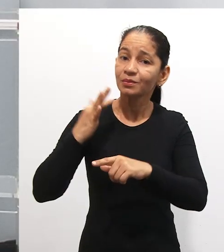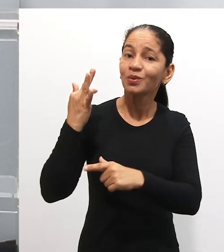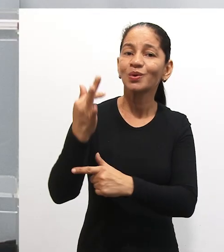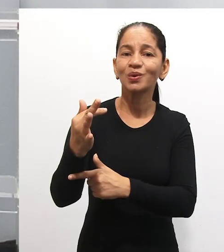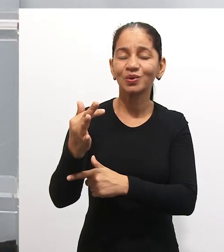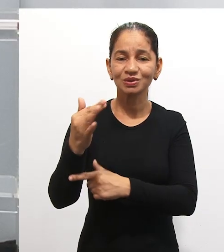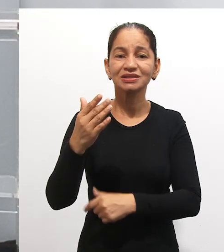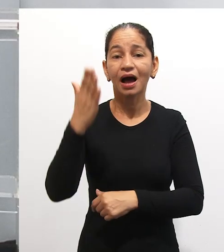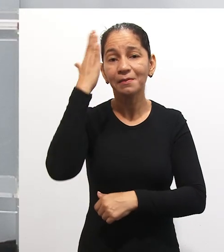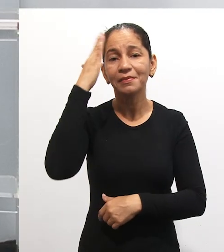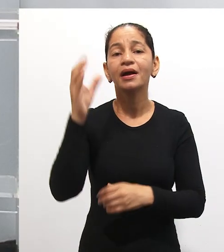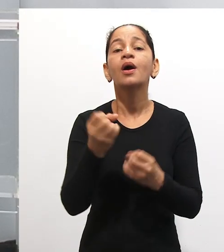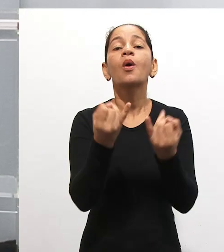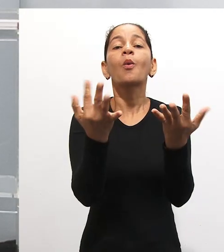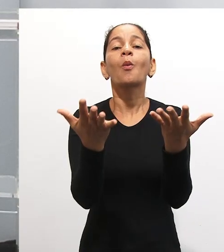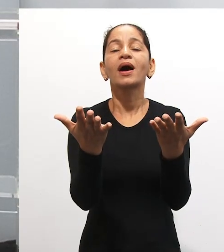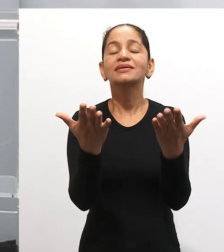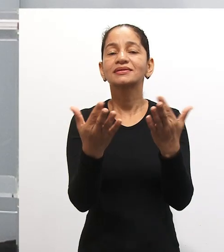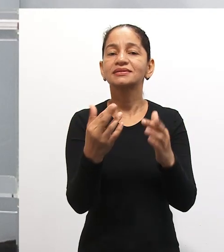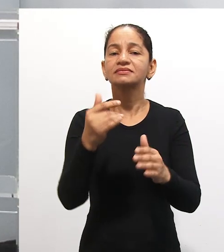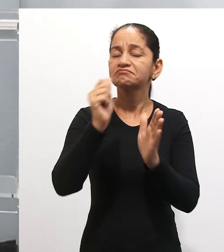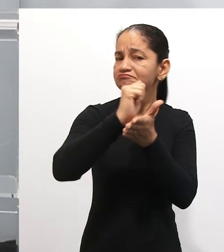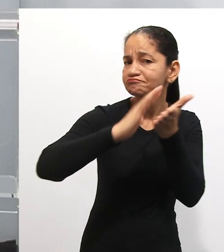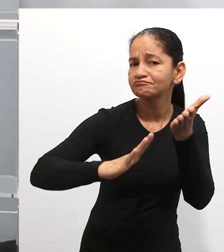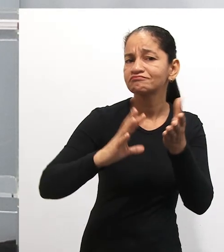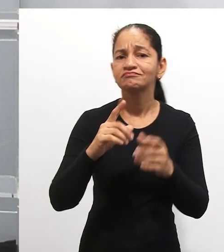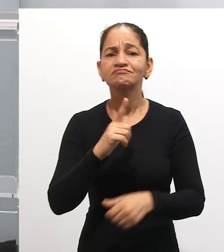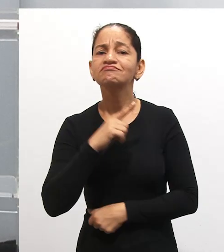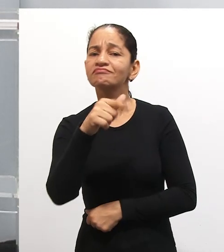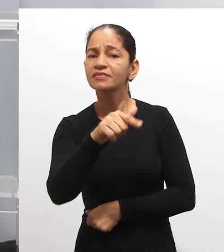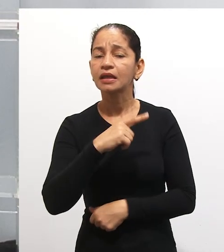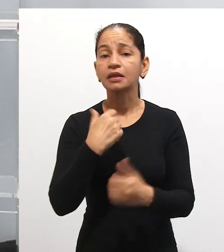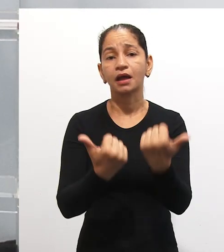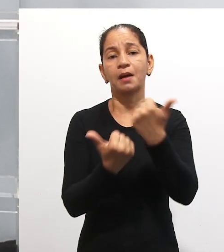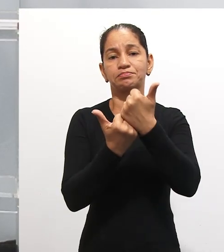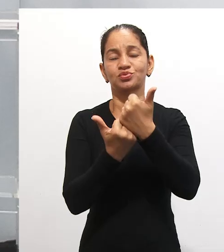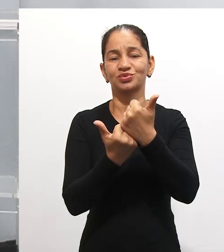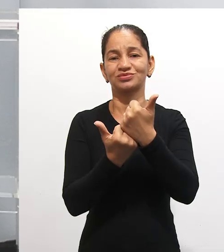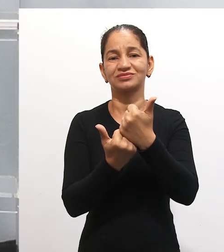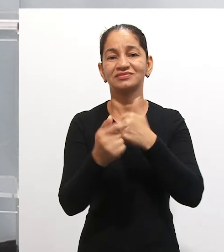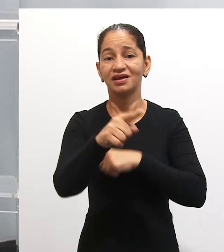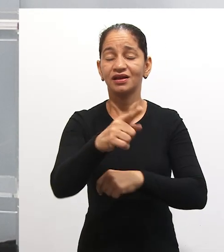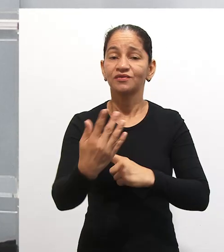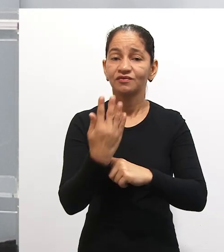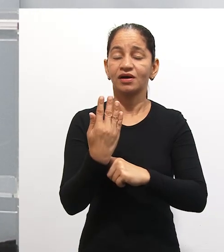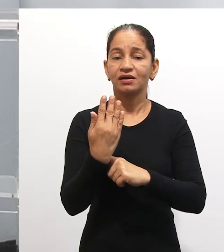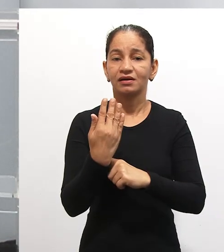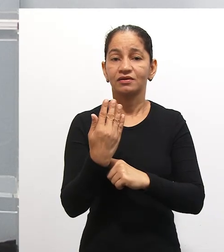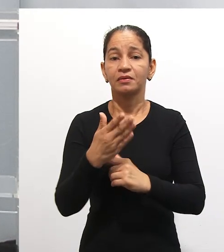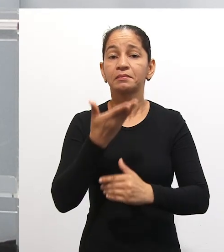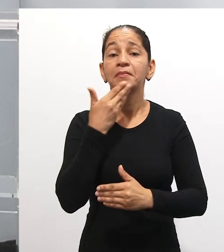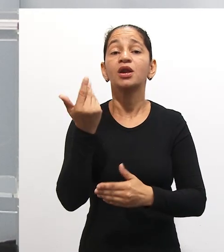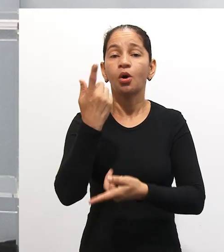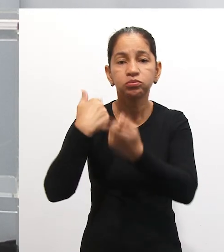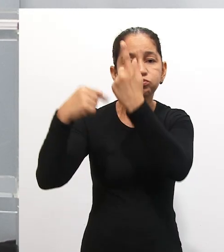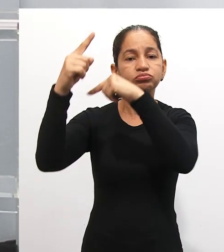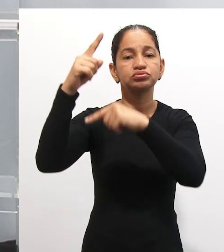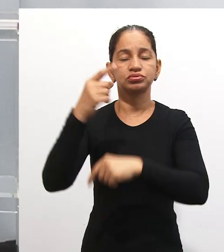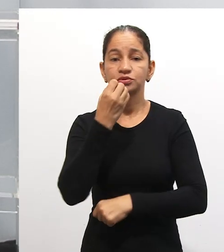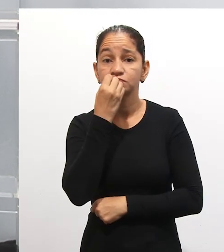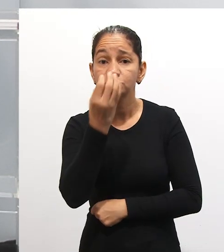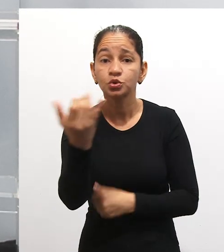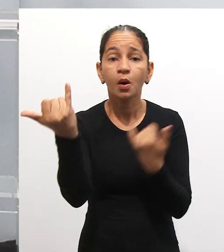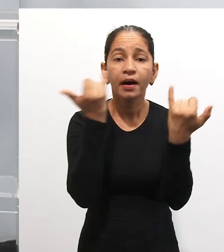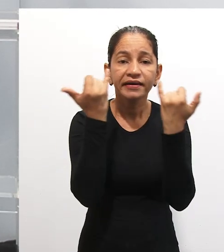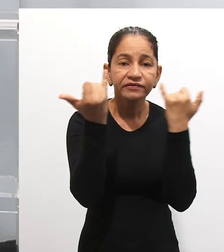ao contador gerencial e ele está ali para apoiar o teu serviço, entendeu? Está ali para te prover informações e você